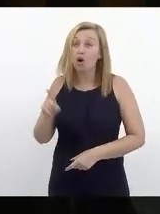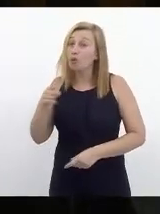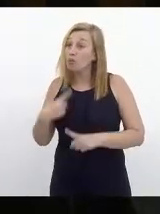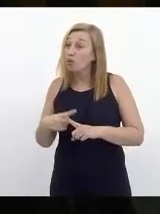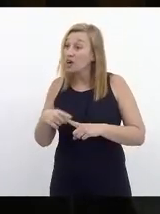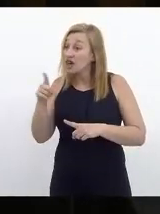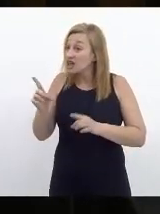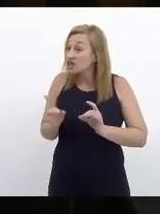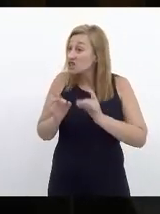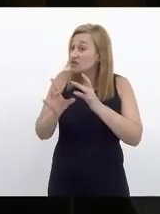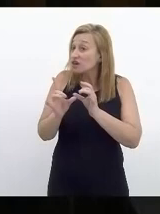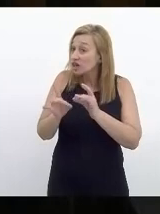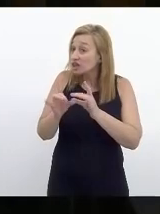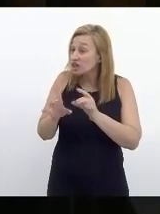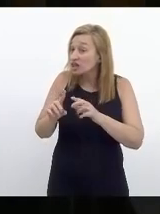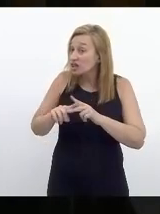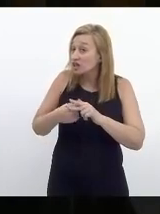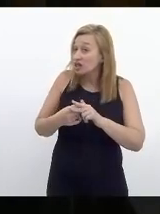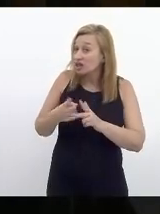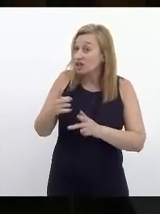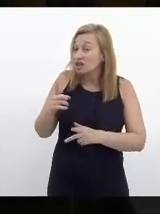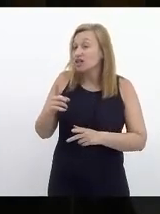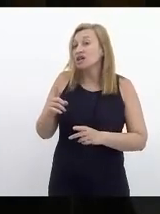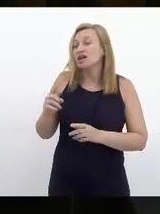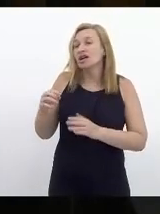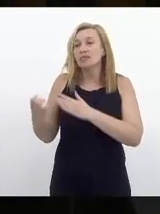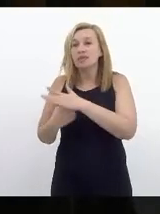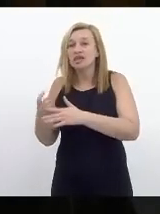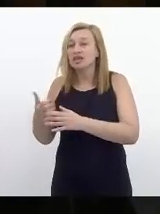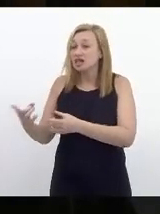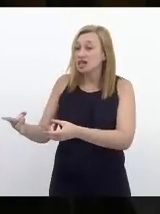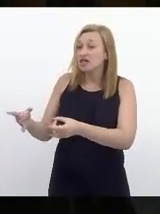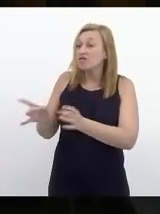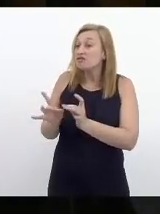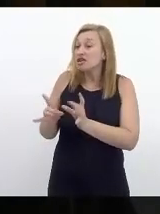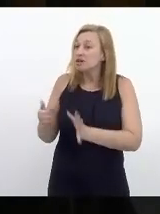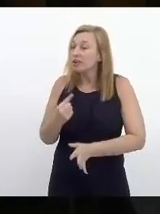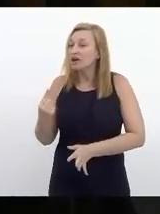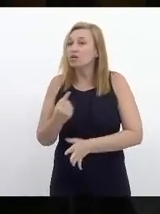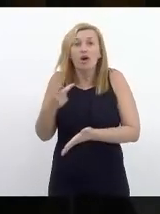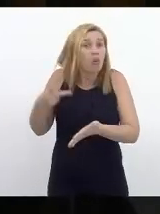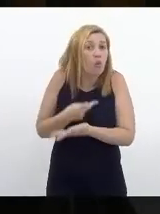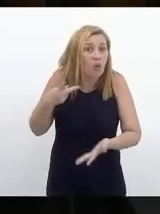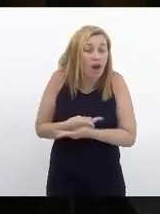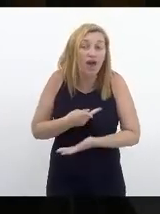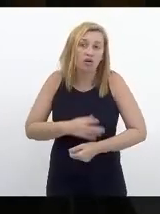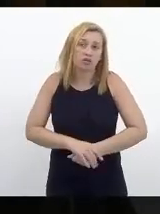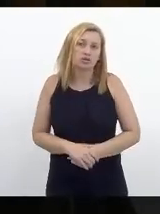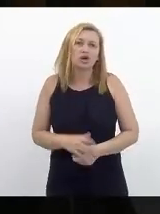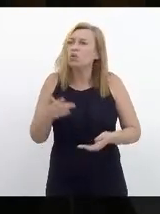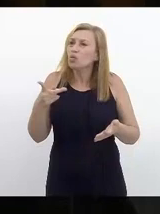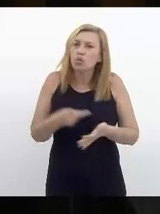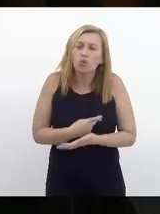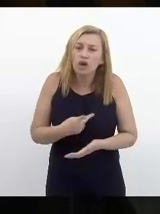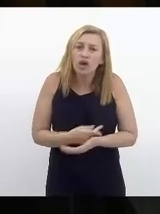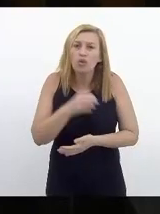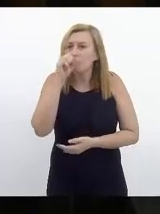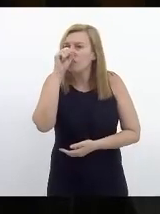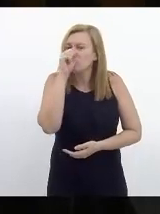a reajustado pela concessionária que vende para a gente. E isso é um erro. Isso é um